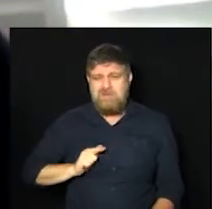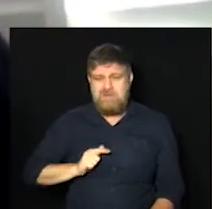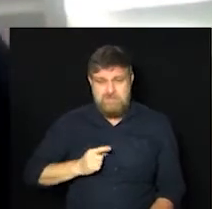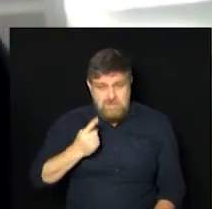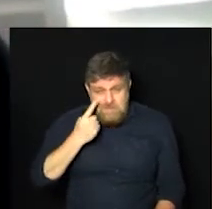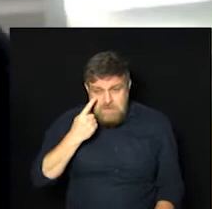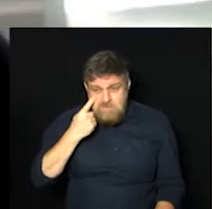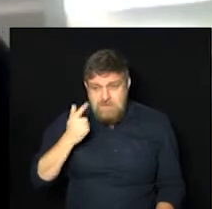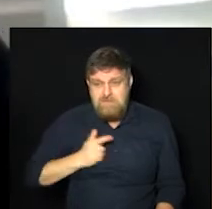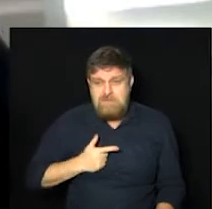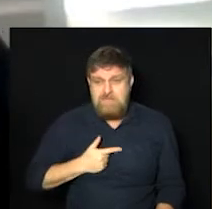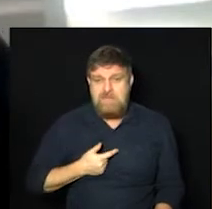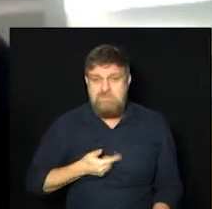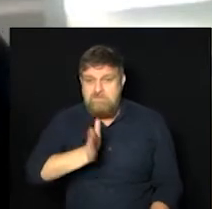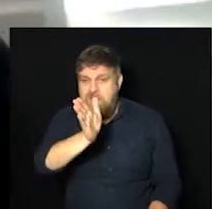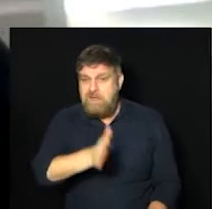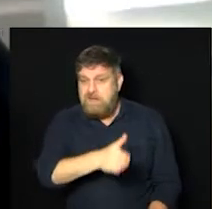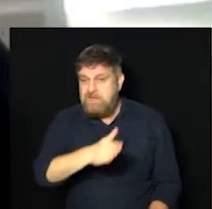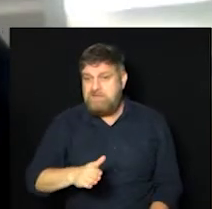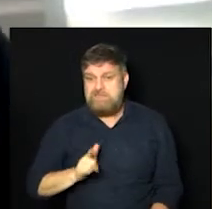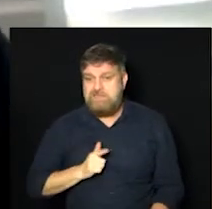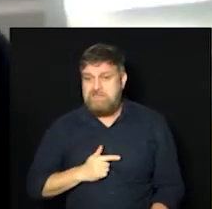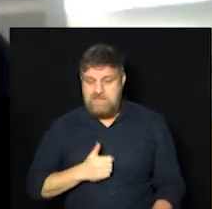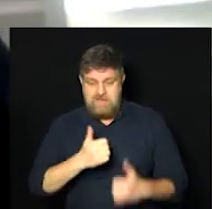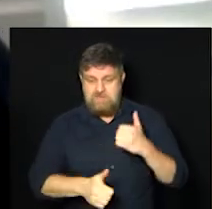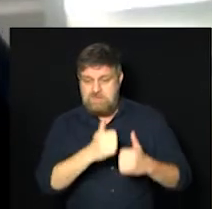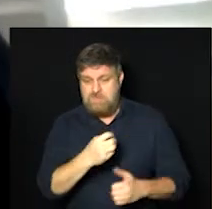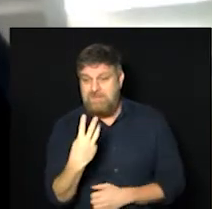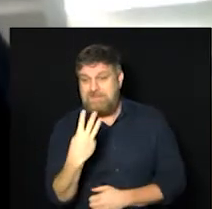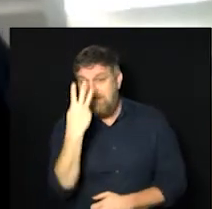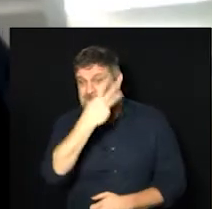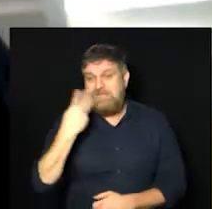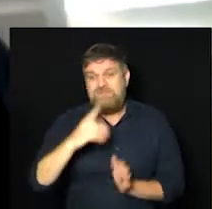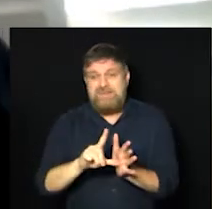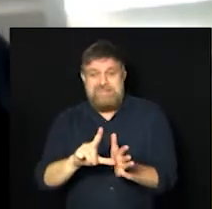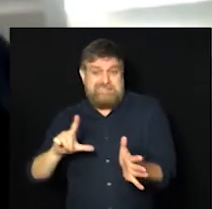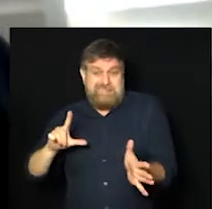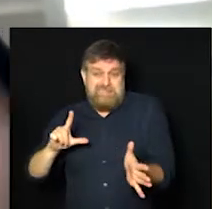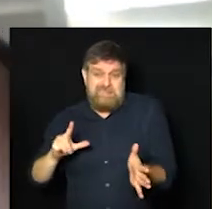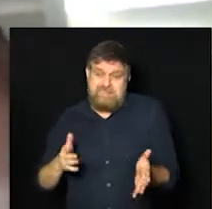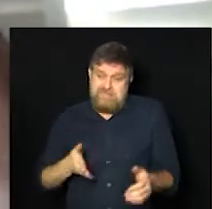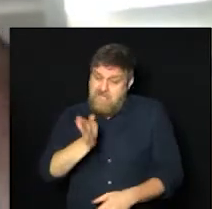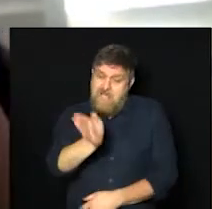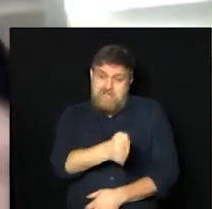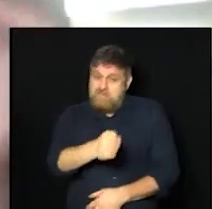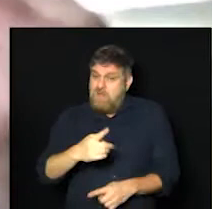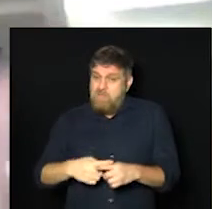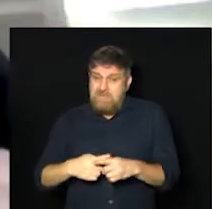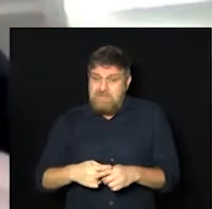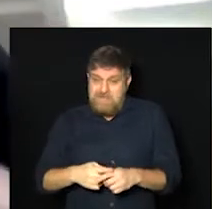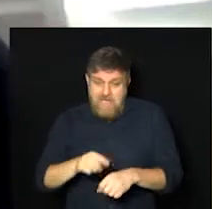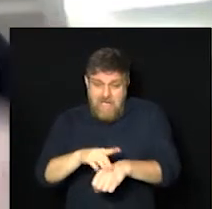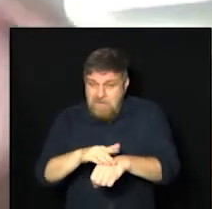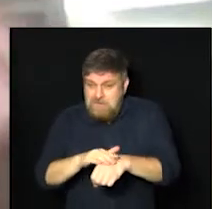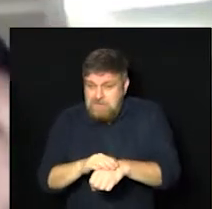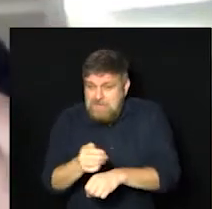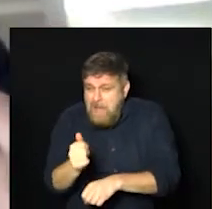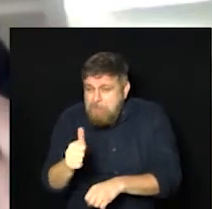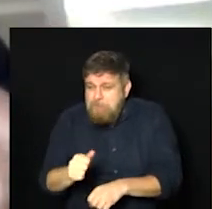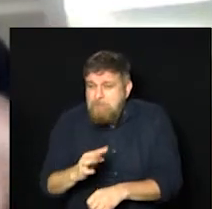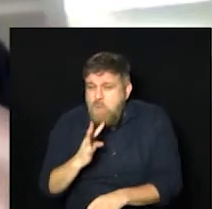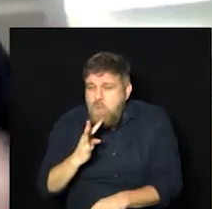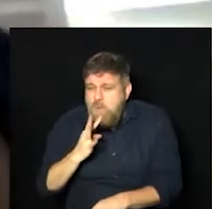esses dias um jogo ser cancelado com 3 horas antes do jogo. Então, quer dizer, é uma doença que ninguém tem conhecimento específico sobre ela. Então, é